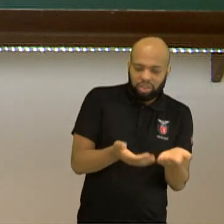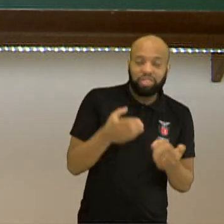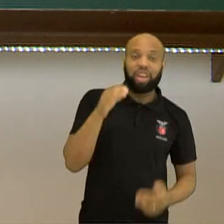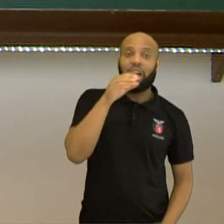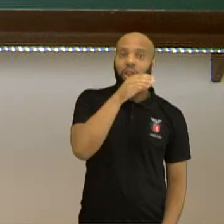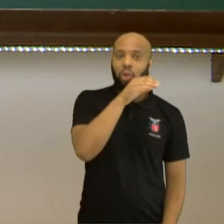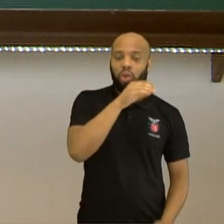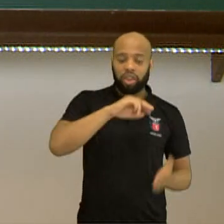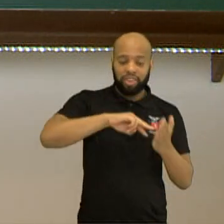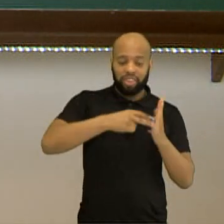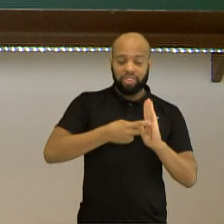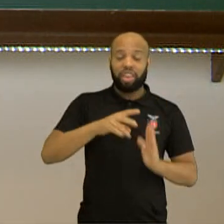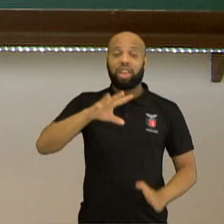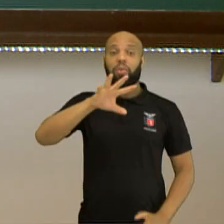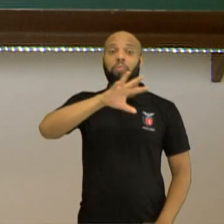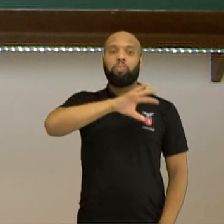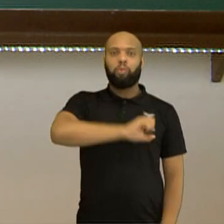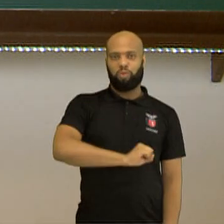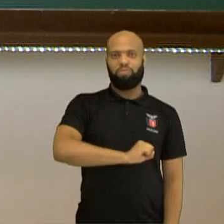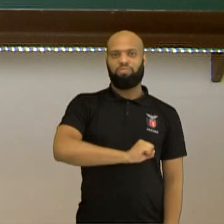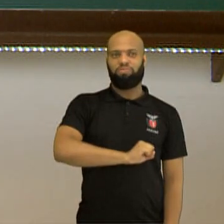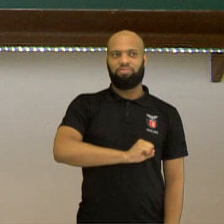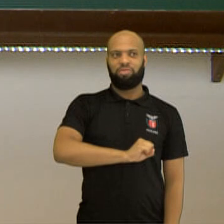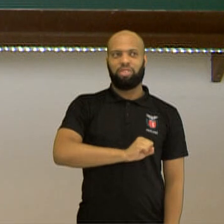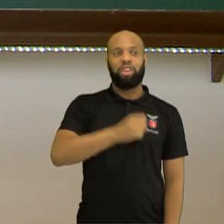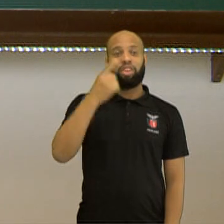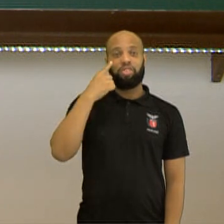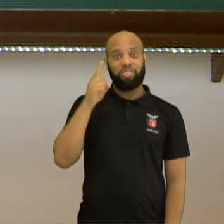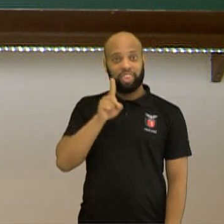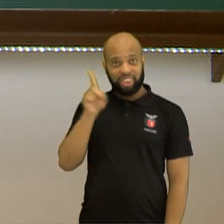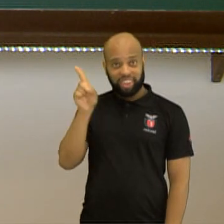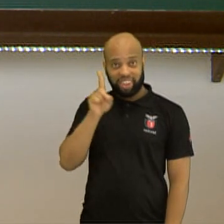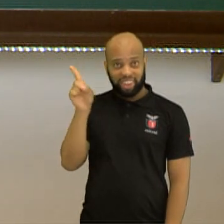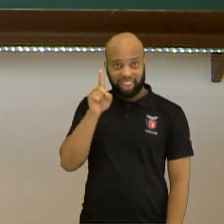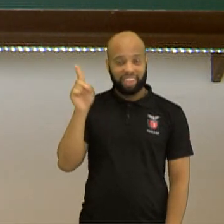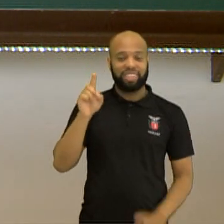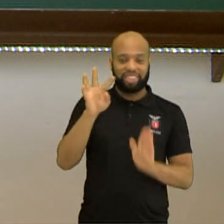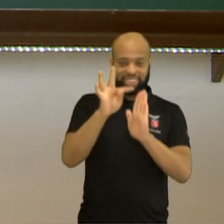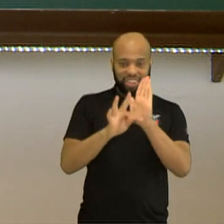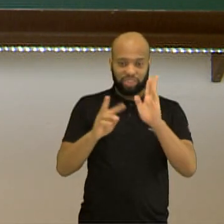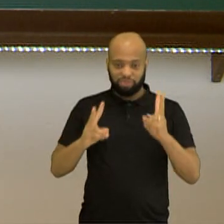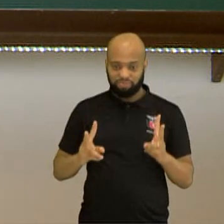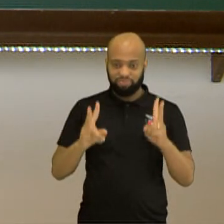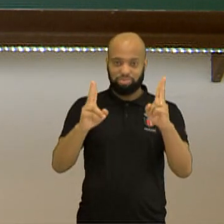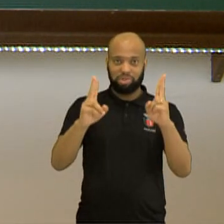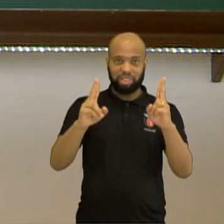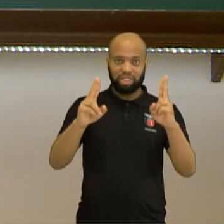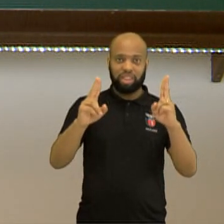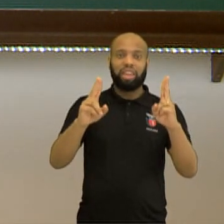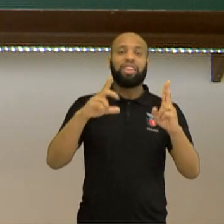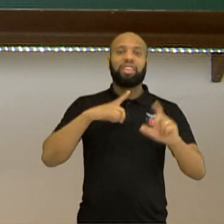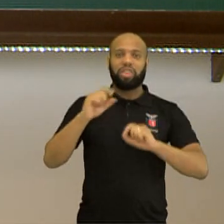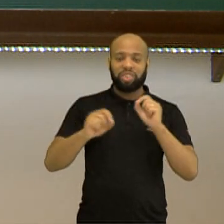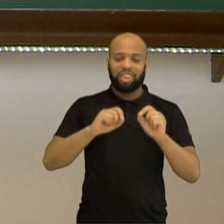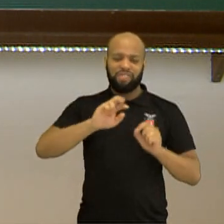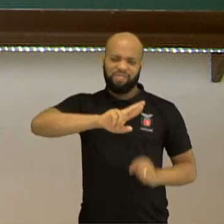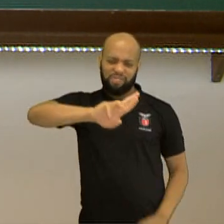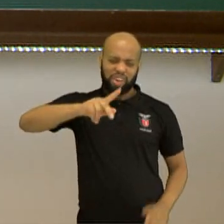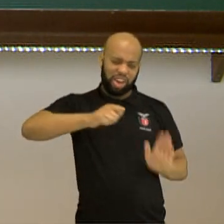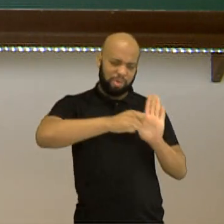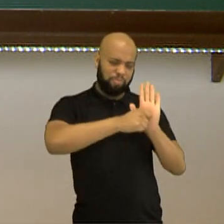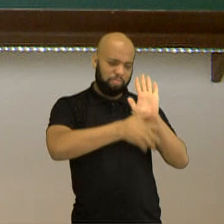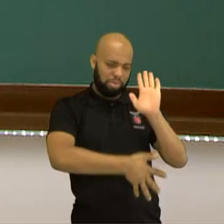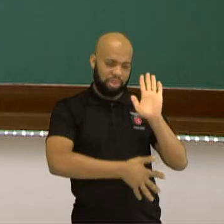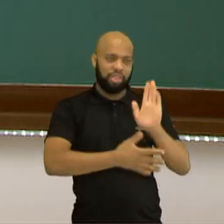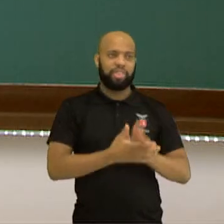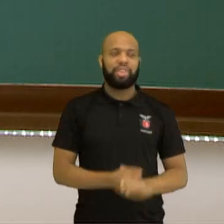dizer amou. Olha como esse trecho está repleto de figuras de linguagem. Como